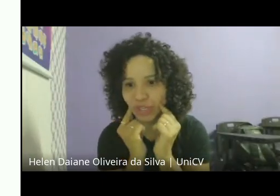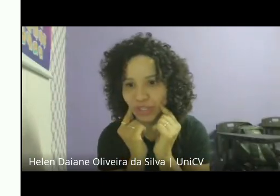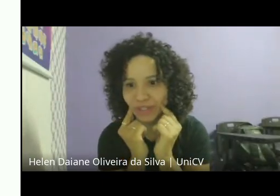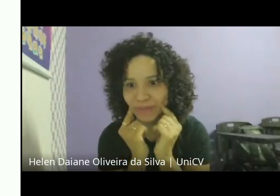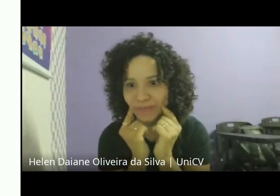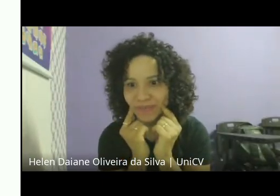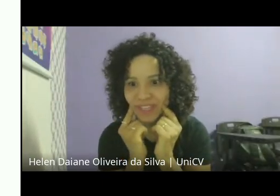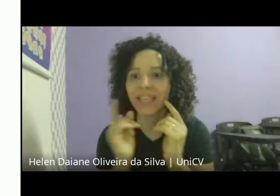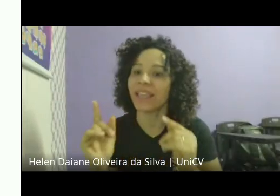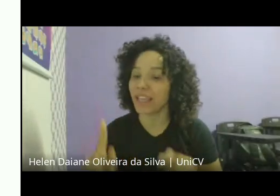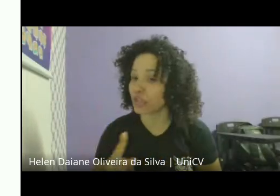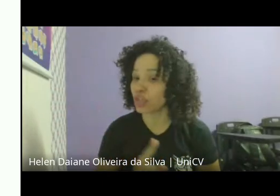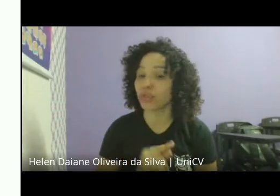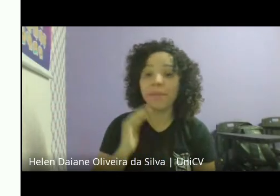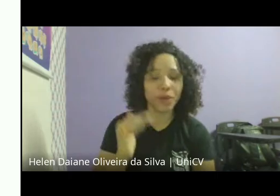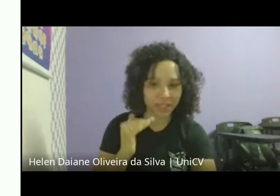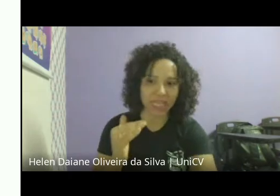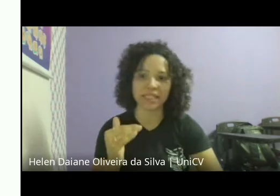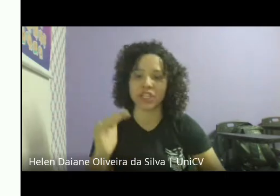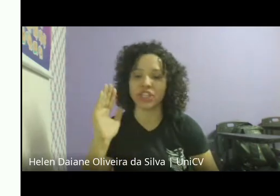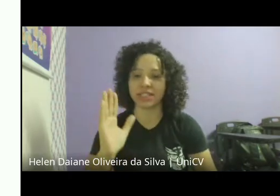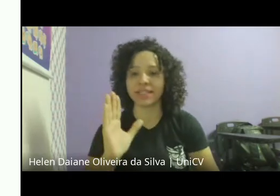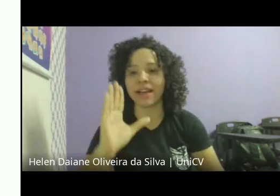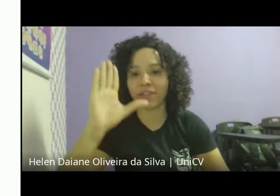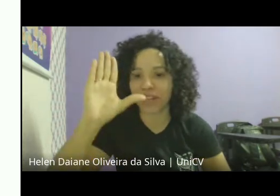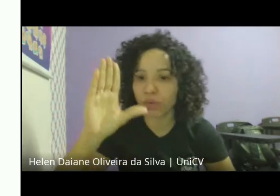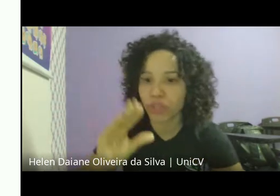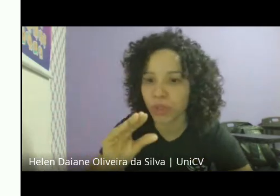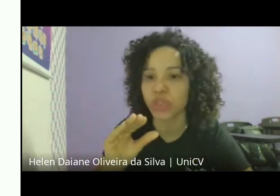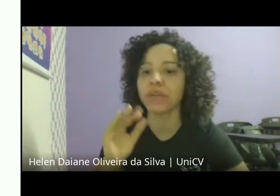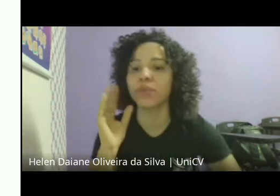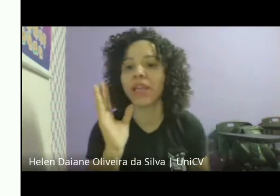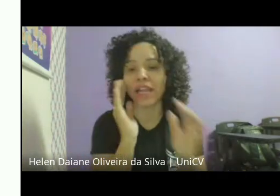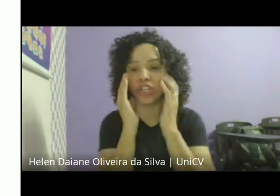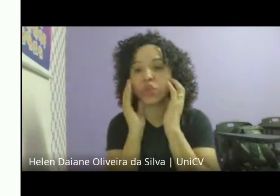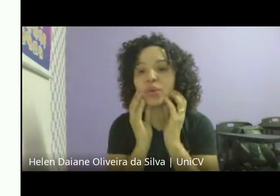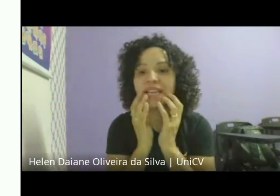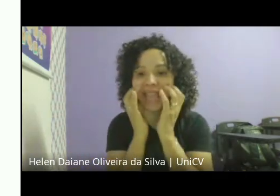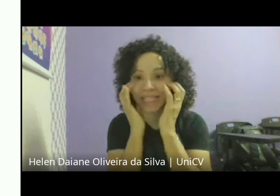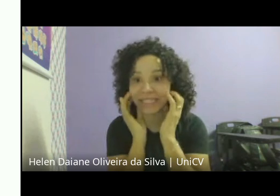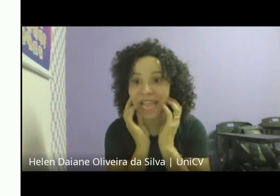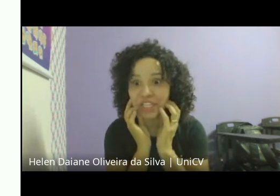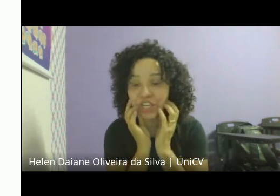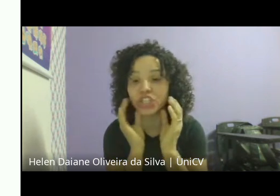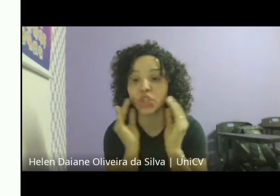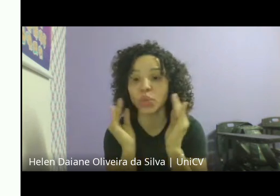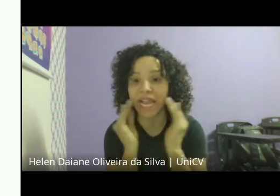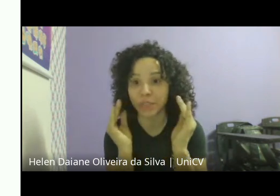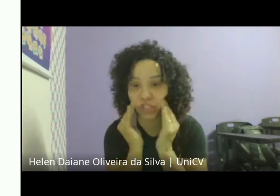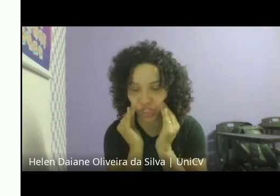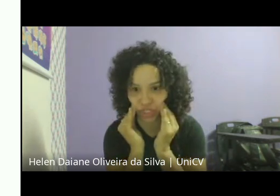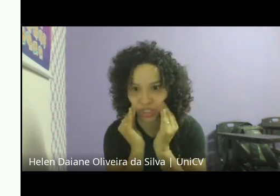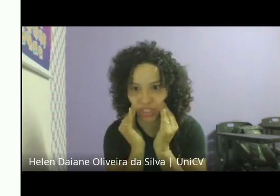as bochechas. Isso a gente usa muitas vezes, que a gente quiser referir a um diminutivo, a gente usa essa tática de